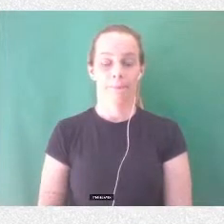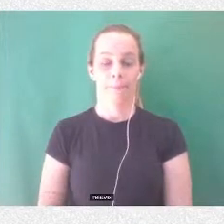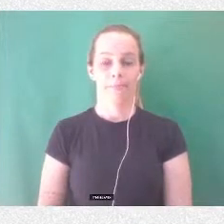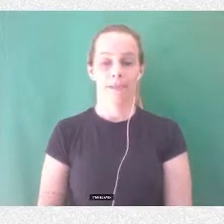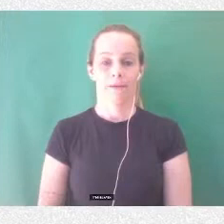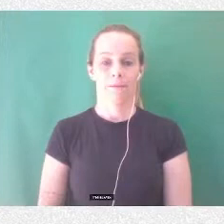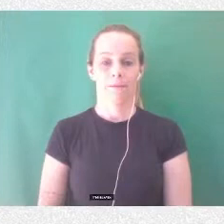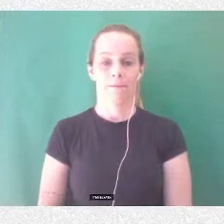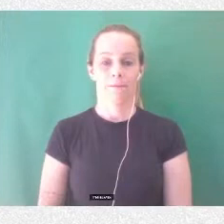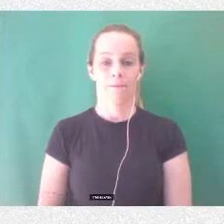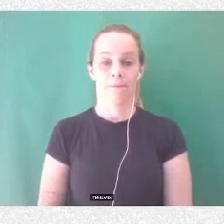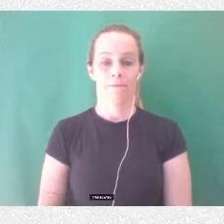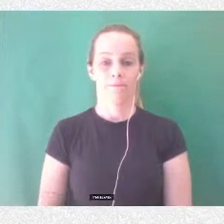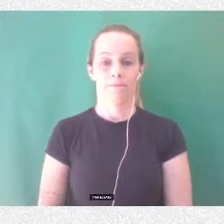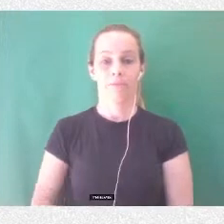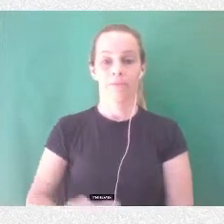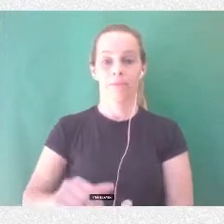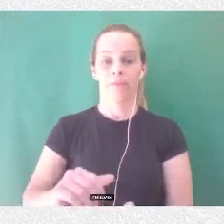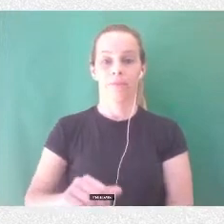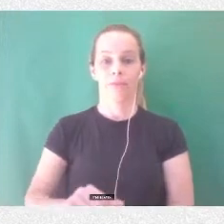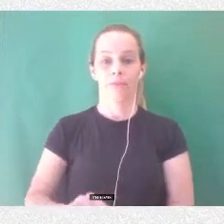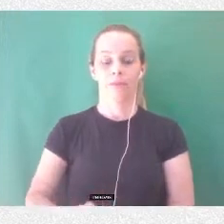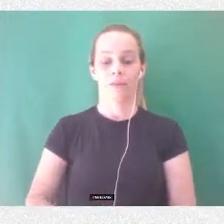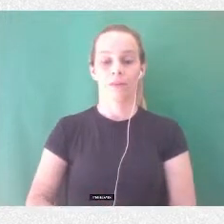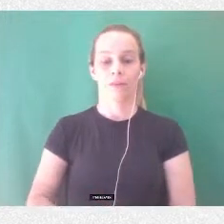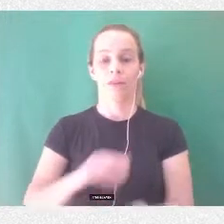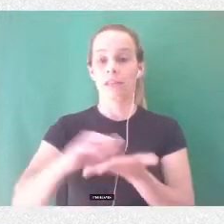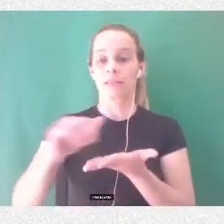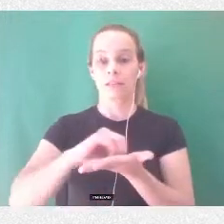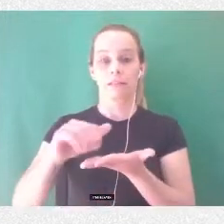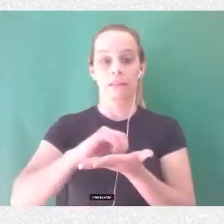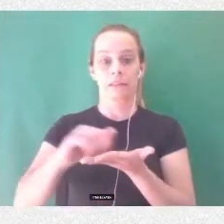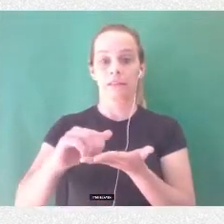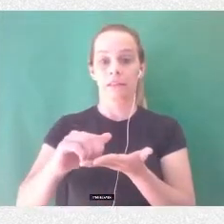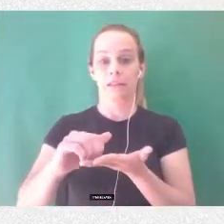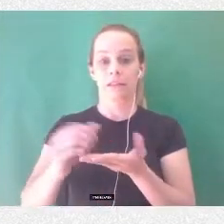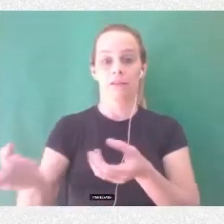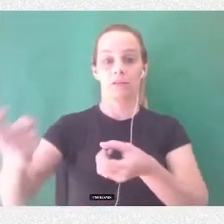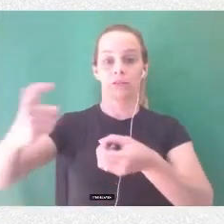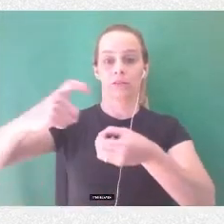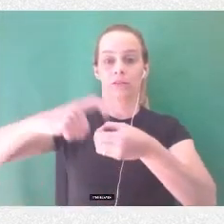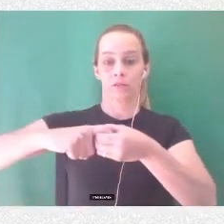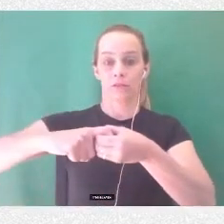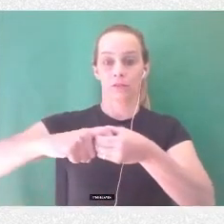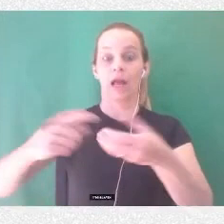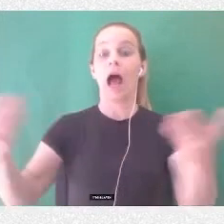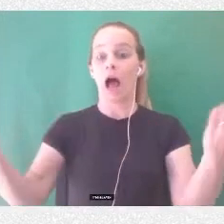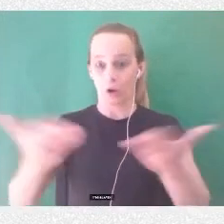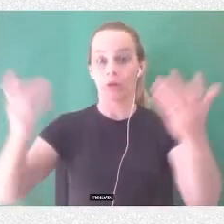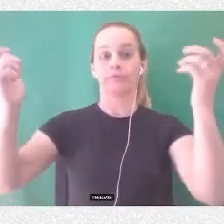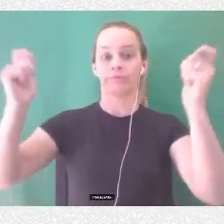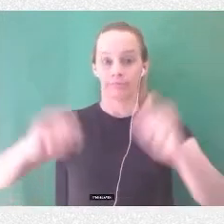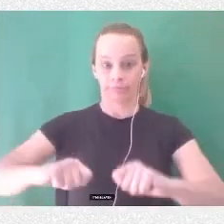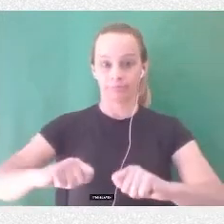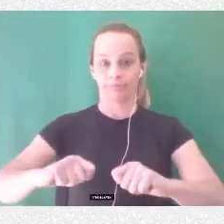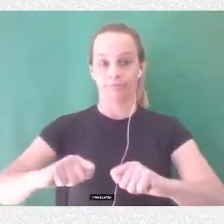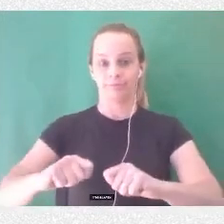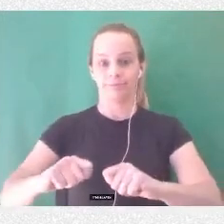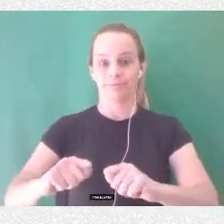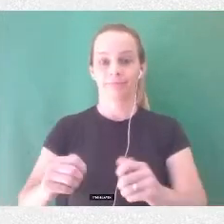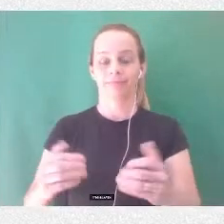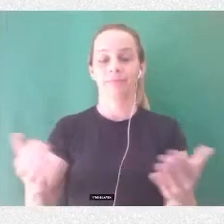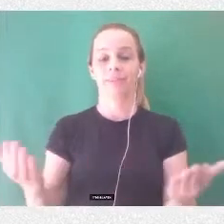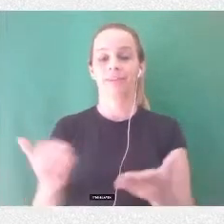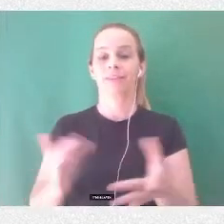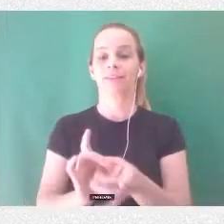A secretária acabou caindo aqui da nossa transmissão, está retornando agora. Acho que agora será possível. Por gentileza, então, para